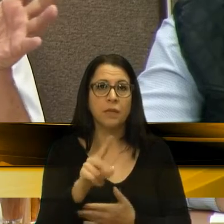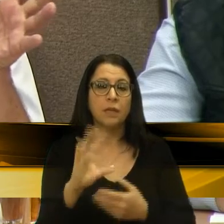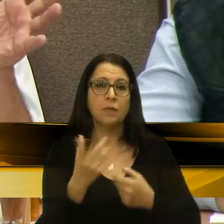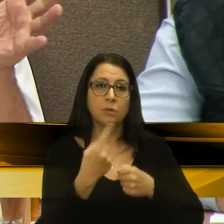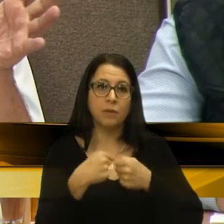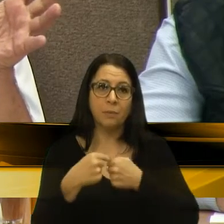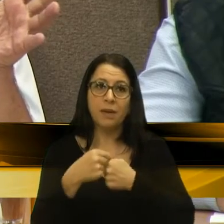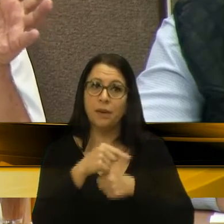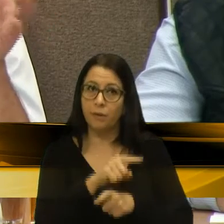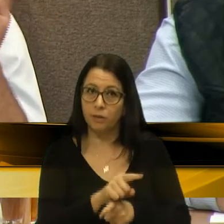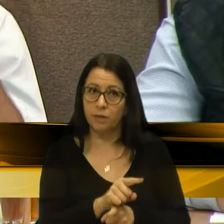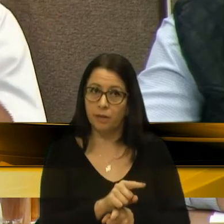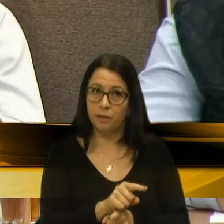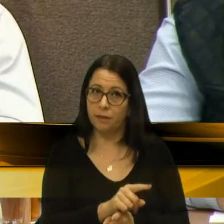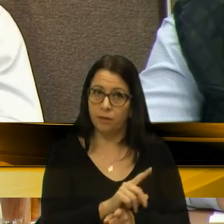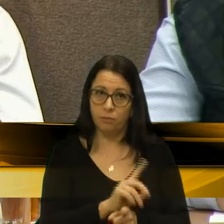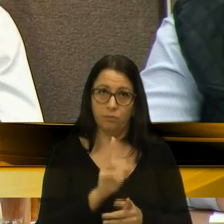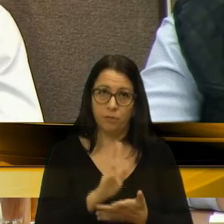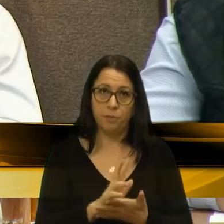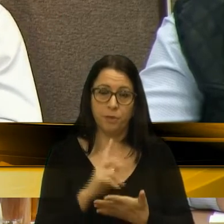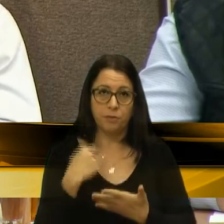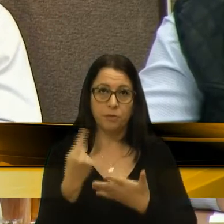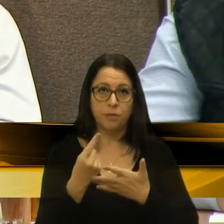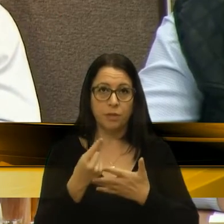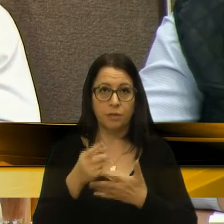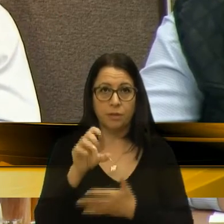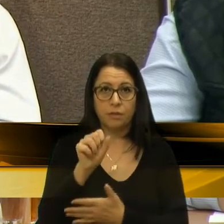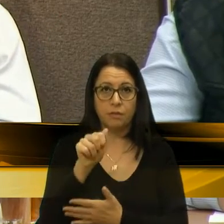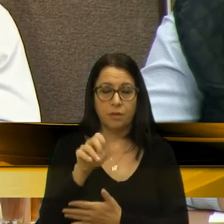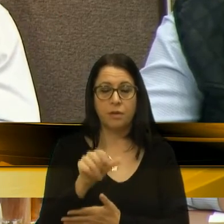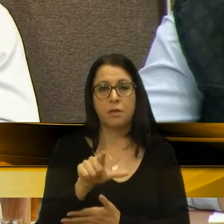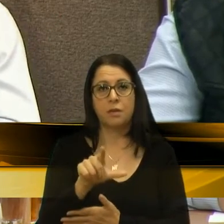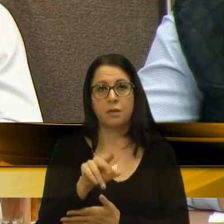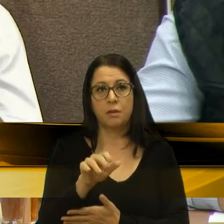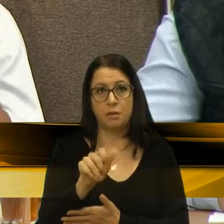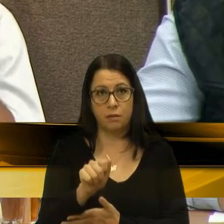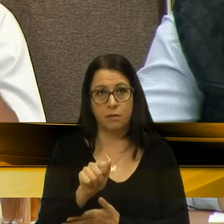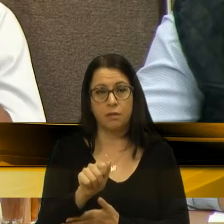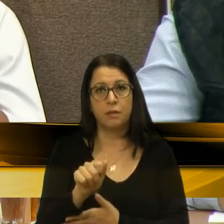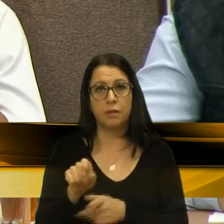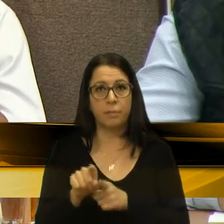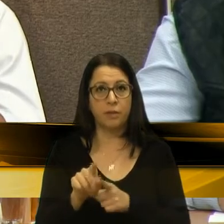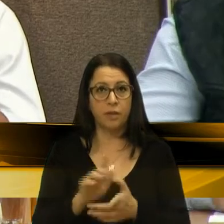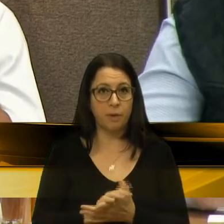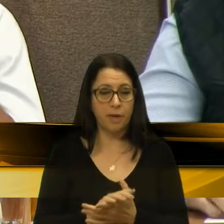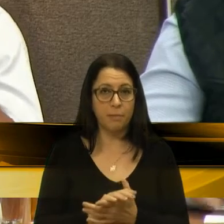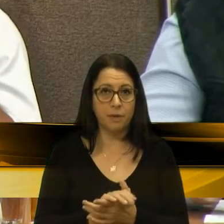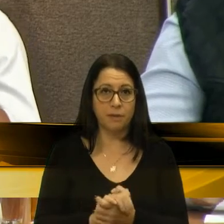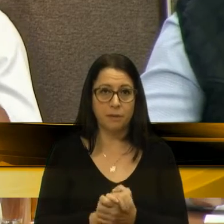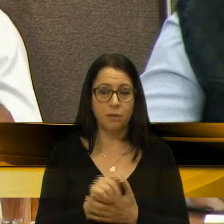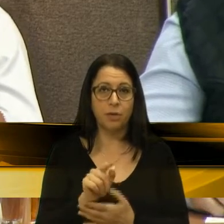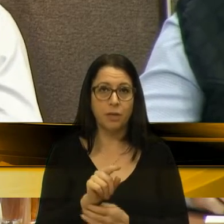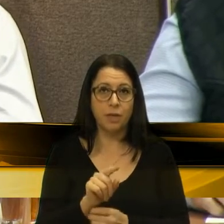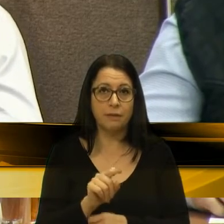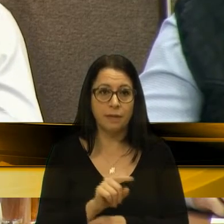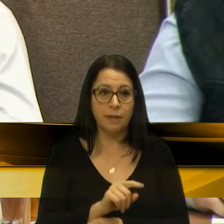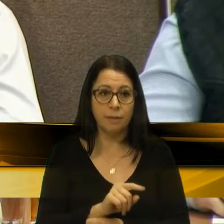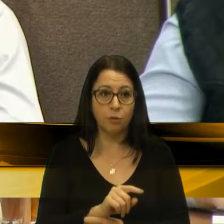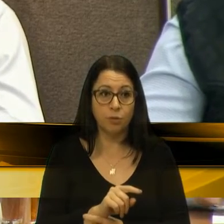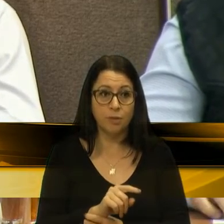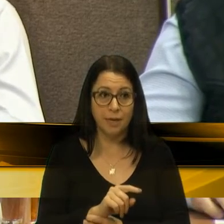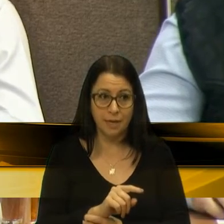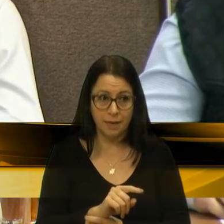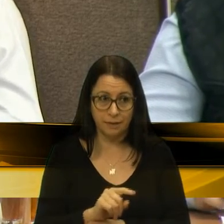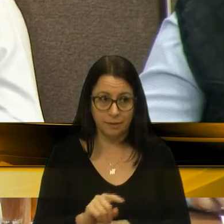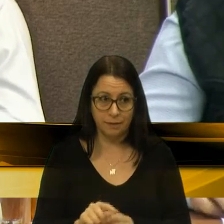caxias do sul não é vereador a reunião hoje vai ser lá em santa lúcia do piaí mas a idéia nossa que seja instalado seja melhorado trabalhos